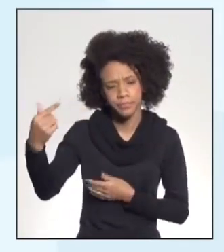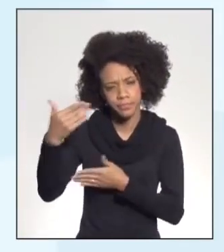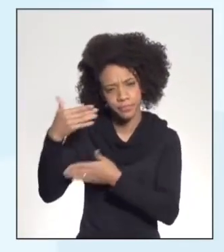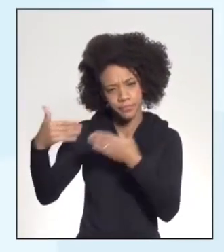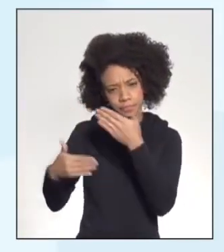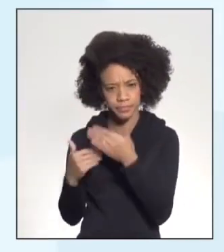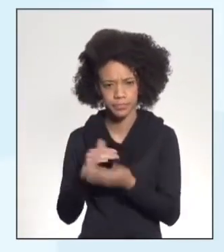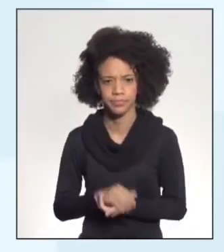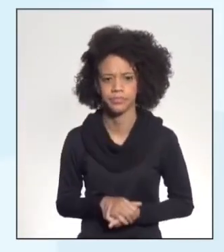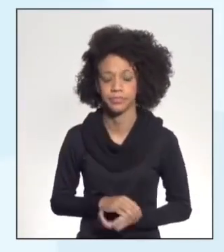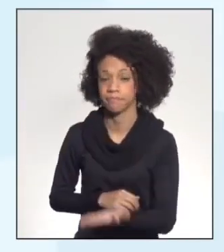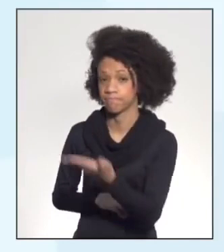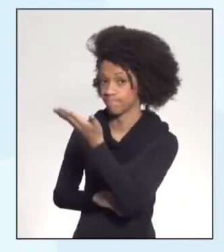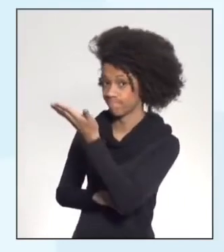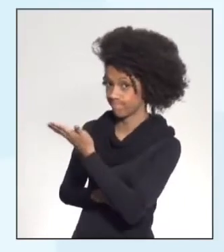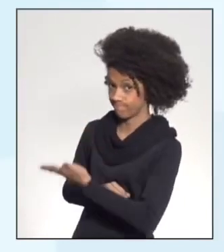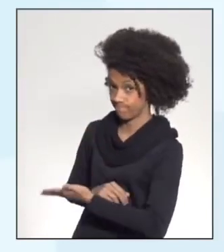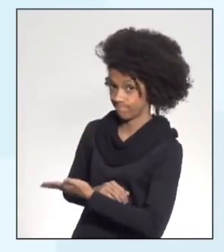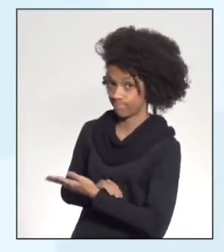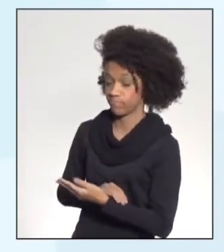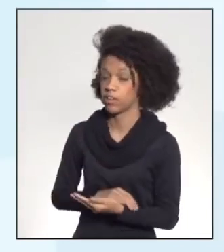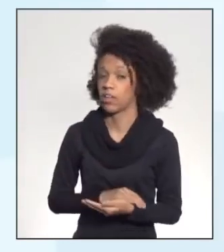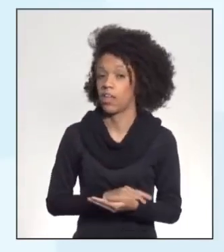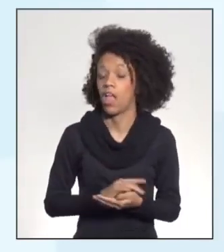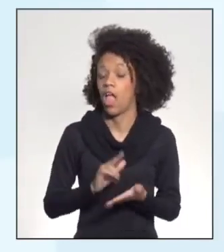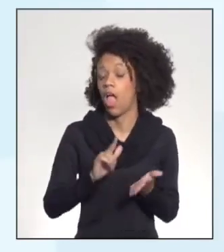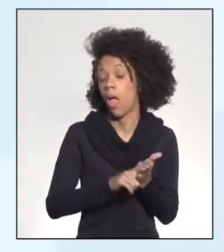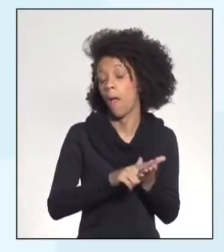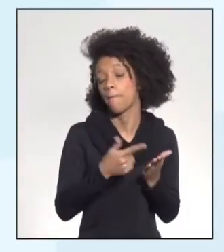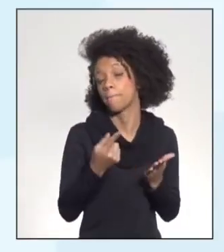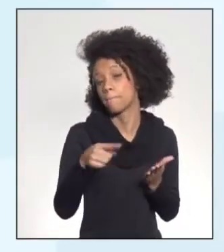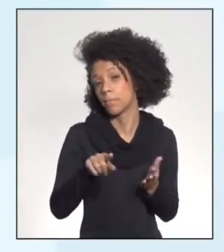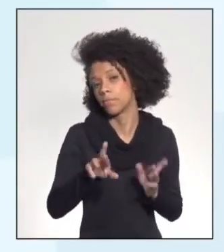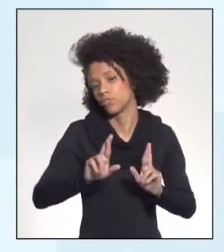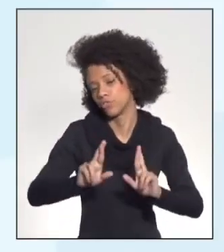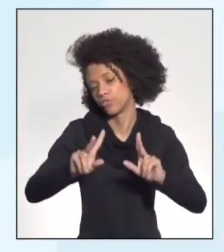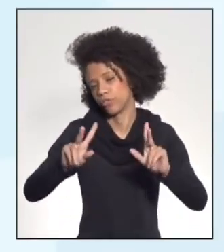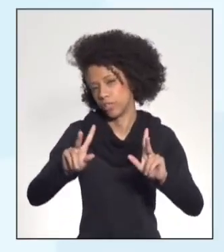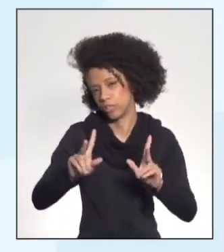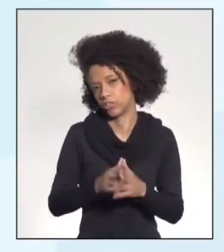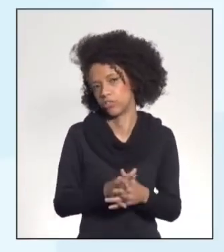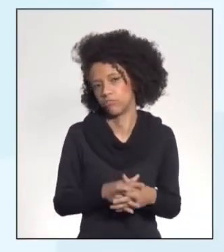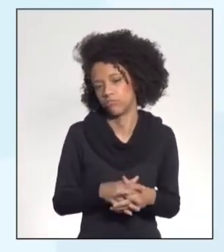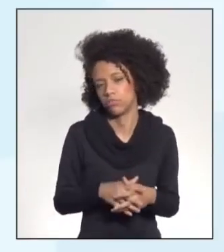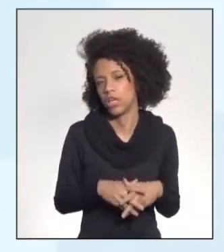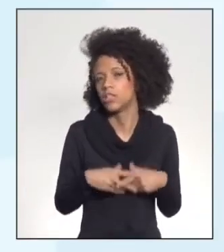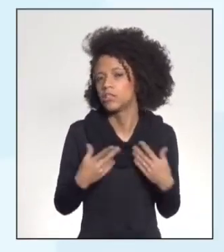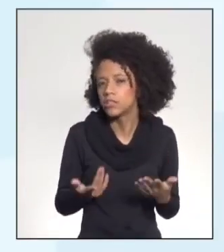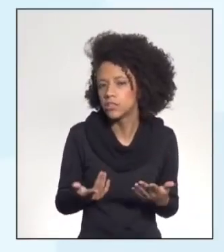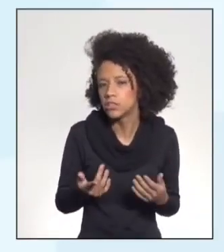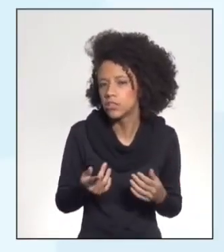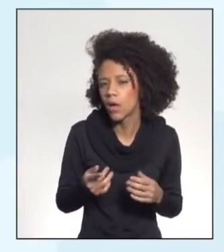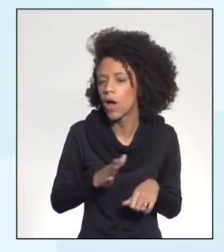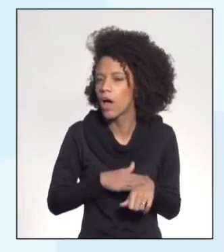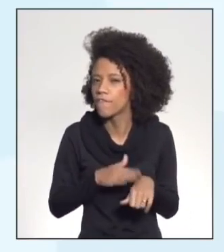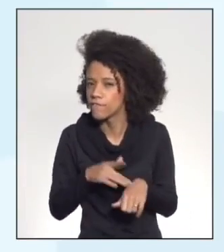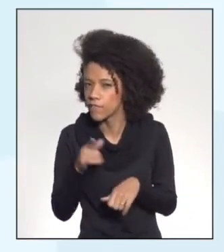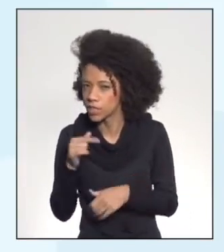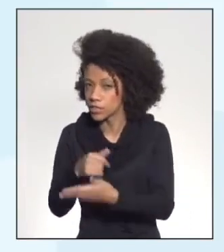pessoal, é de uma partitura não convencional, novamente, criativa. Então, quem fez isso aqui